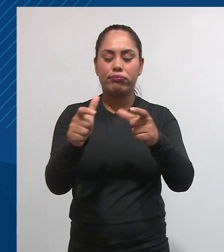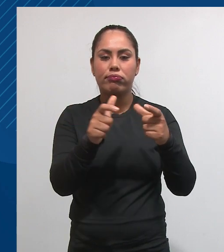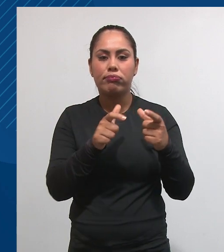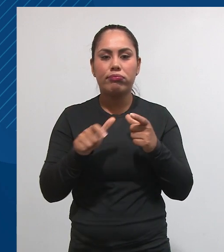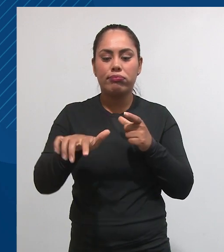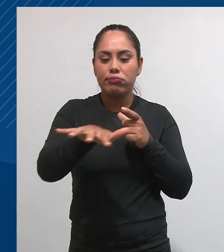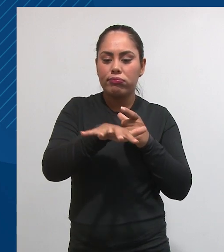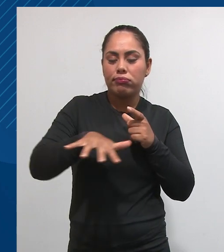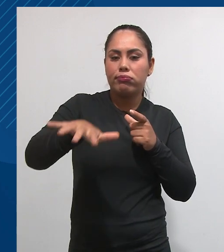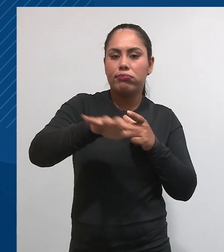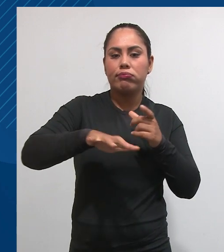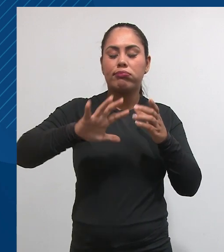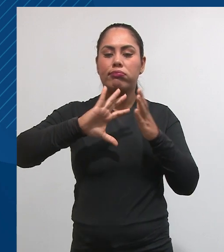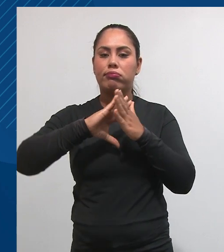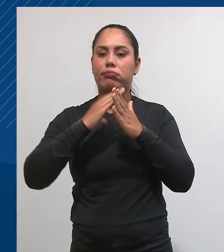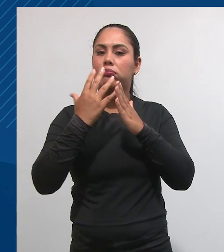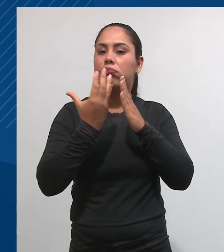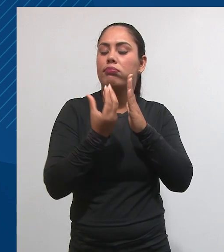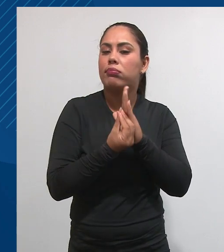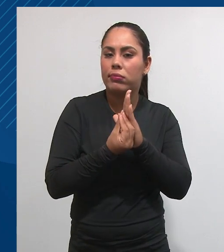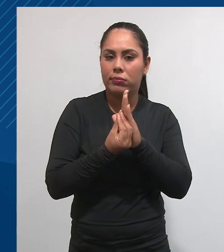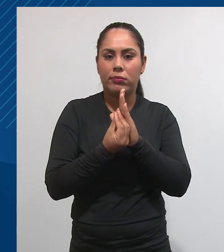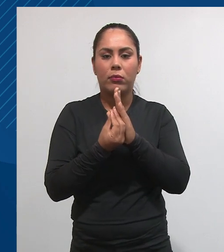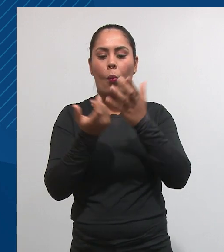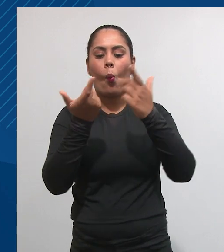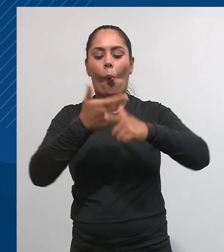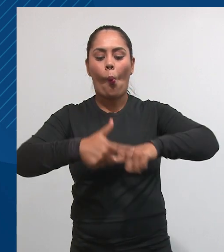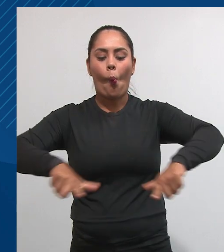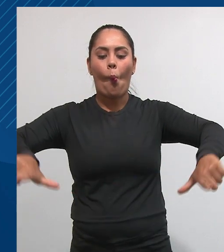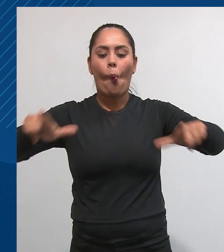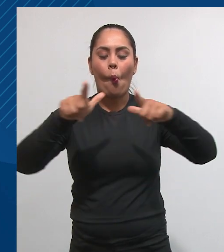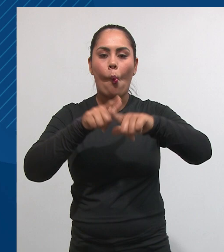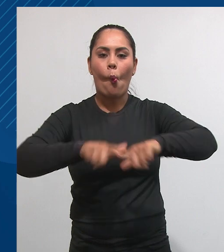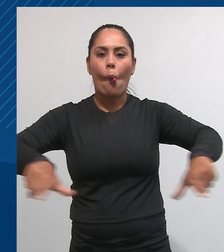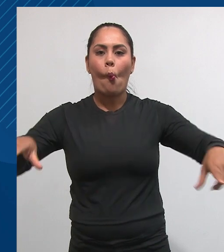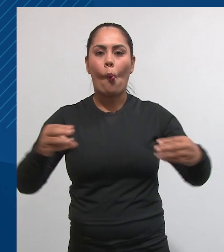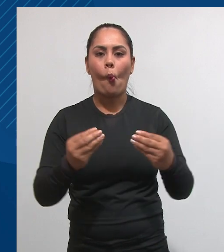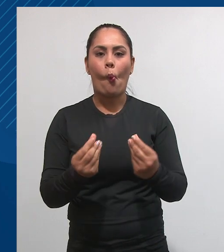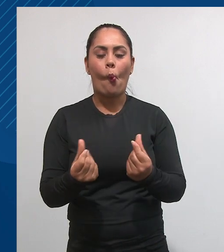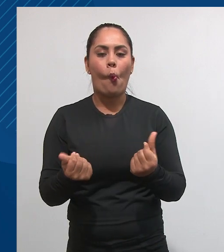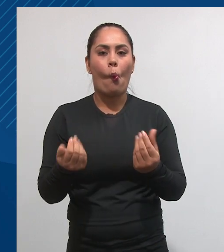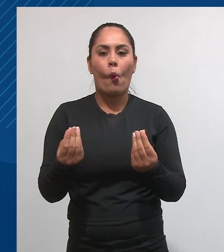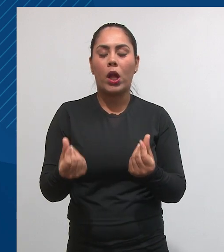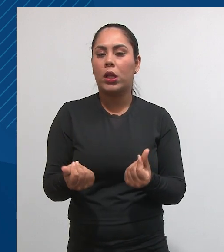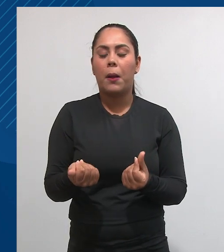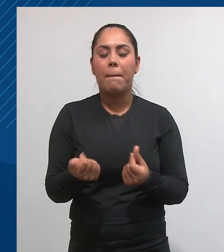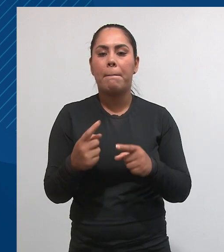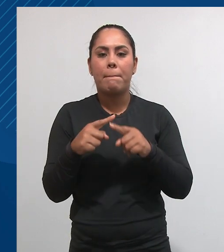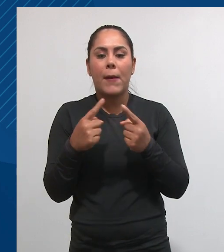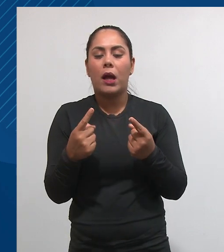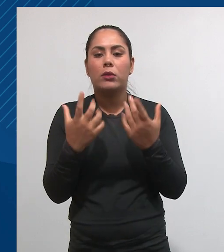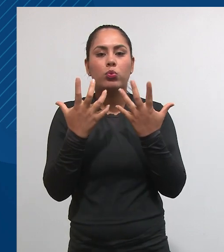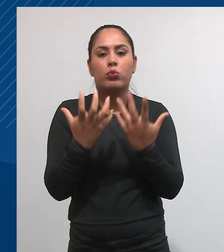espaço amazônico como um espaço vazio, sem considerar, né,